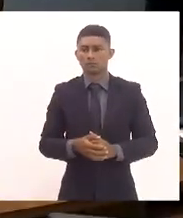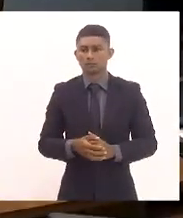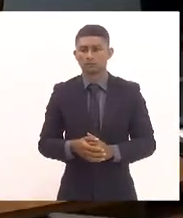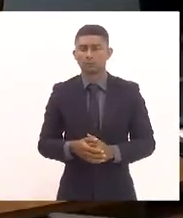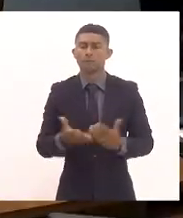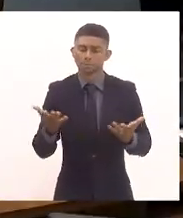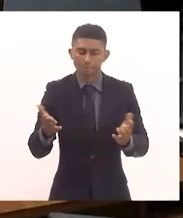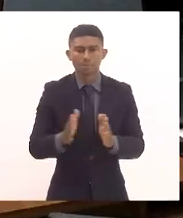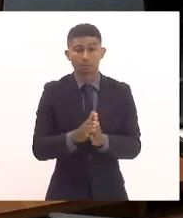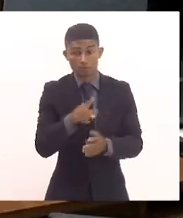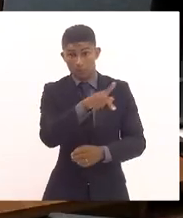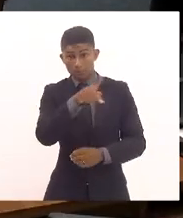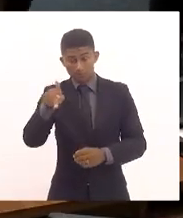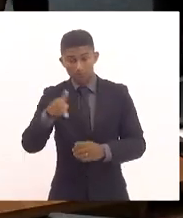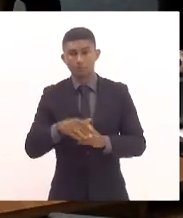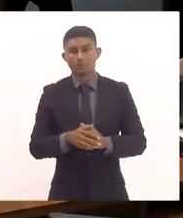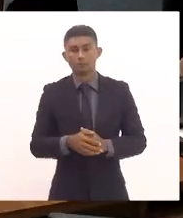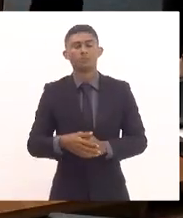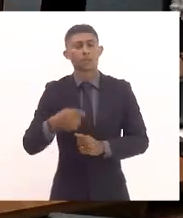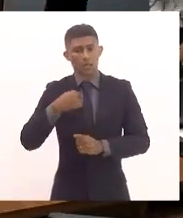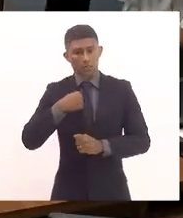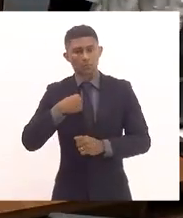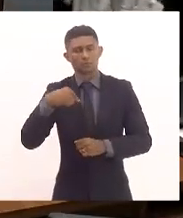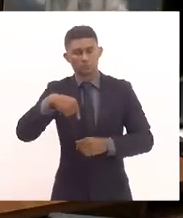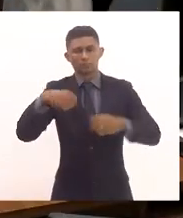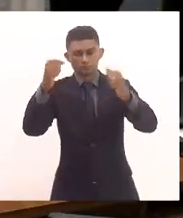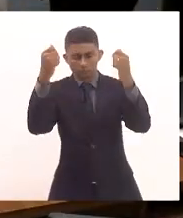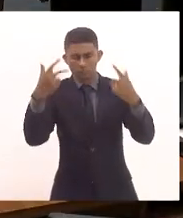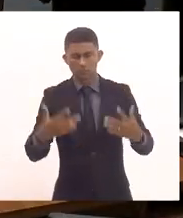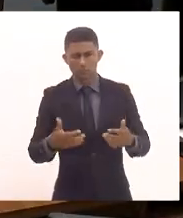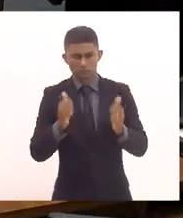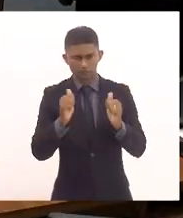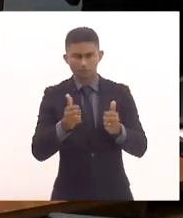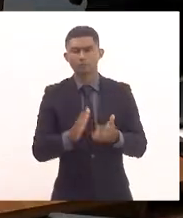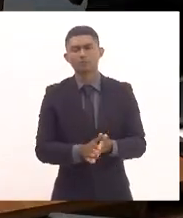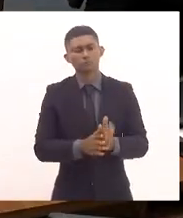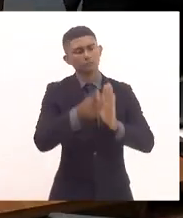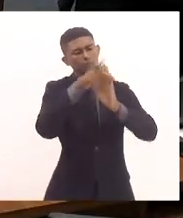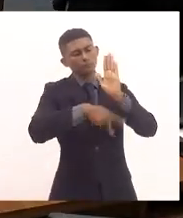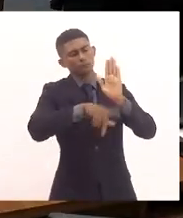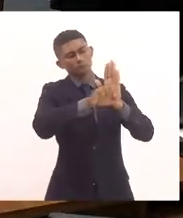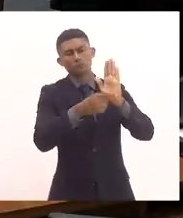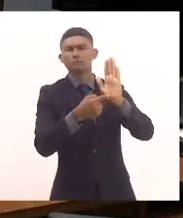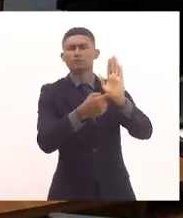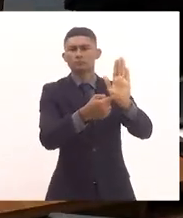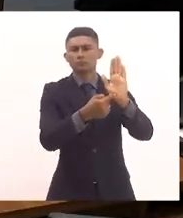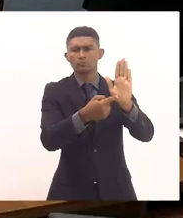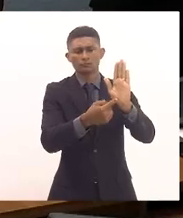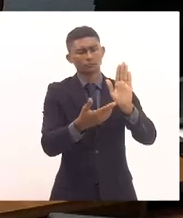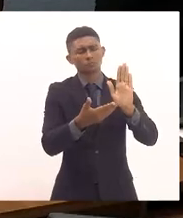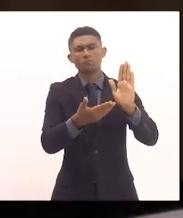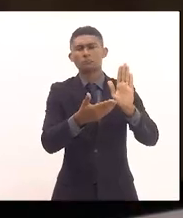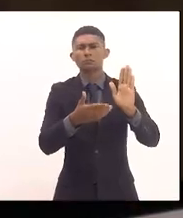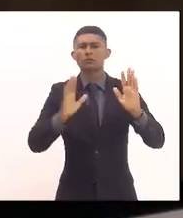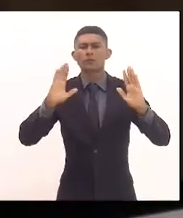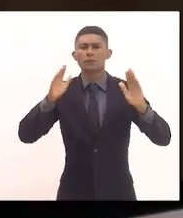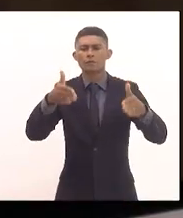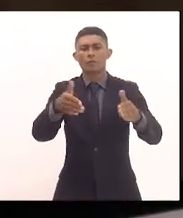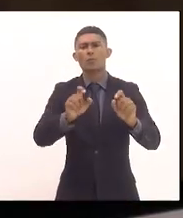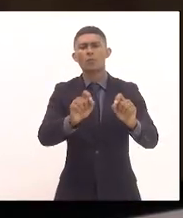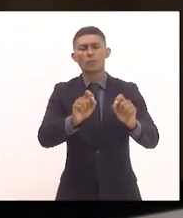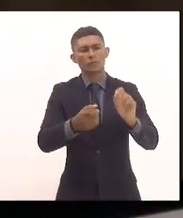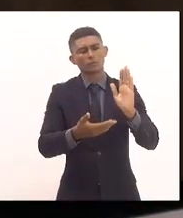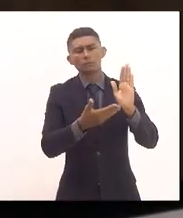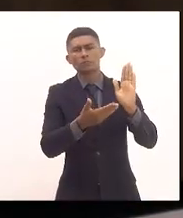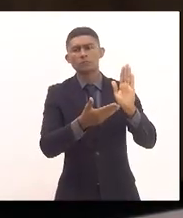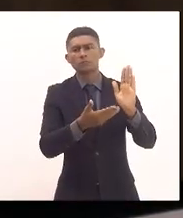Presidente, deixa eu só fazer uma pontuação aqui. O projeto, o objeto do projeto é instituir